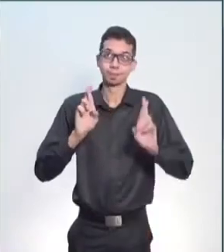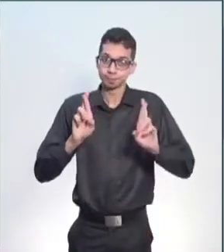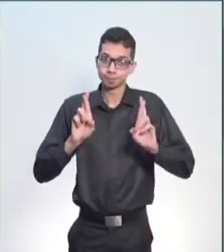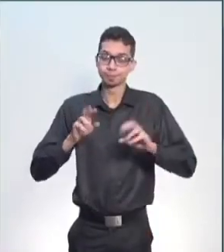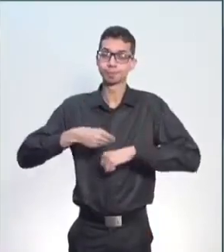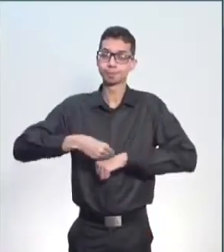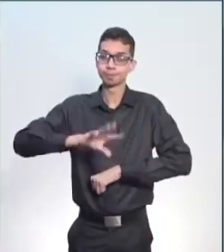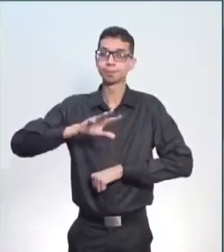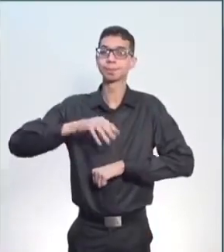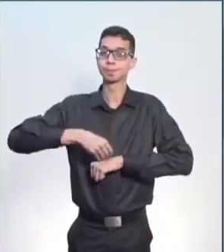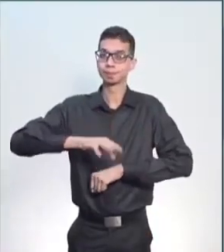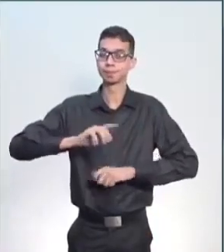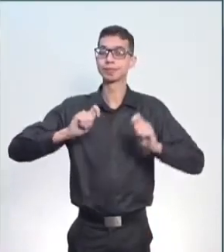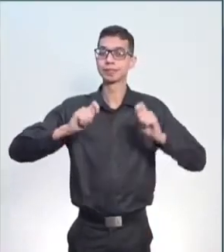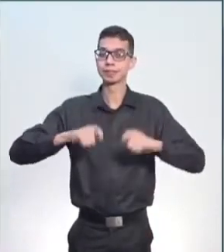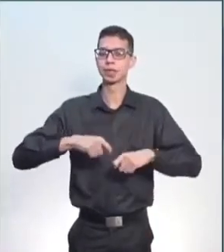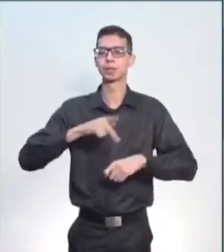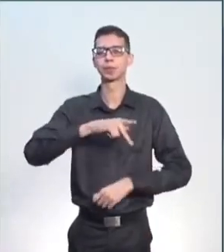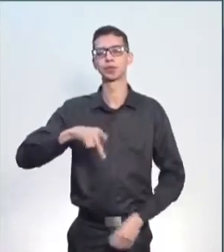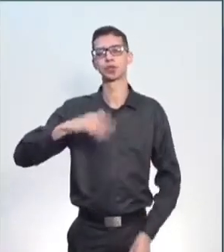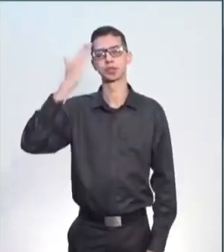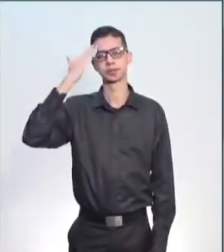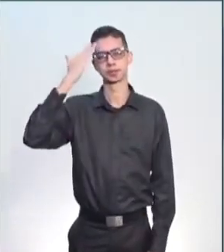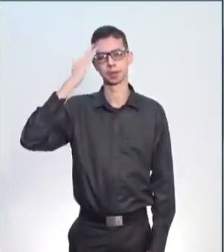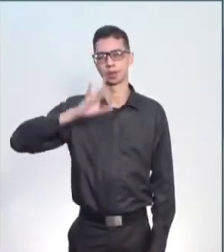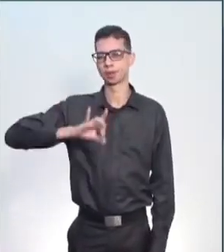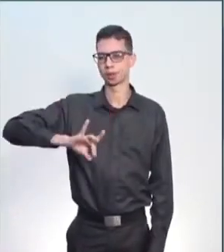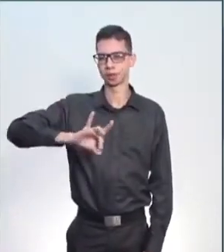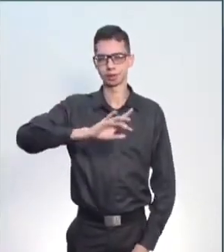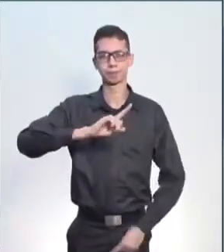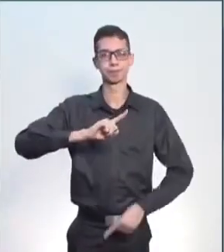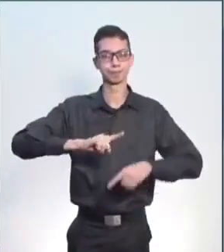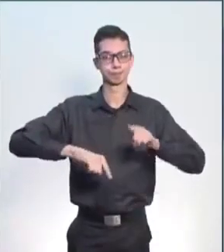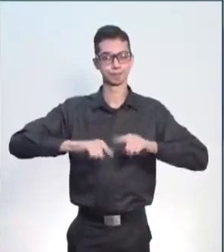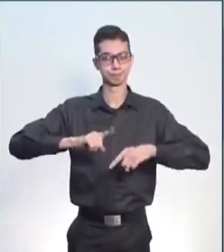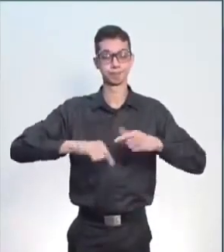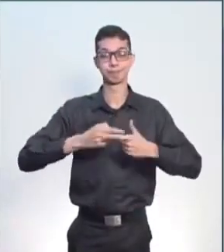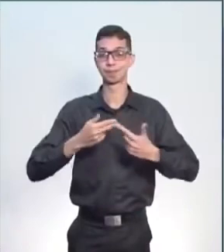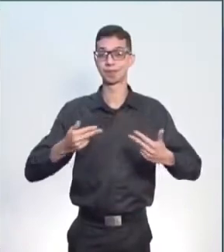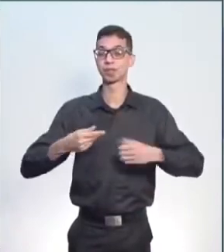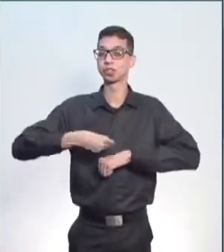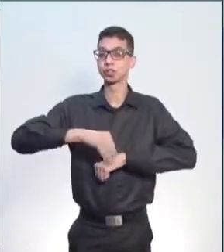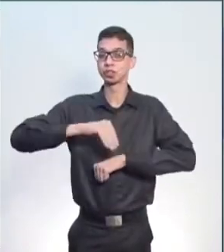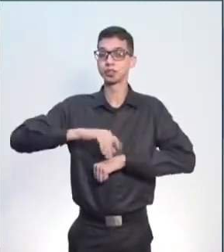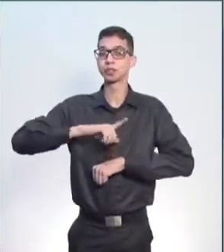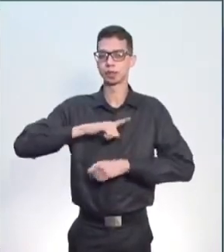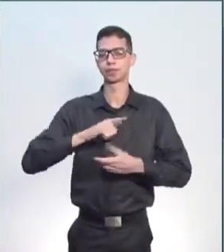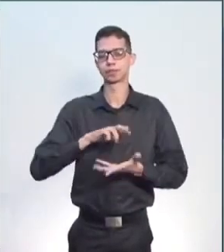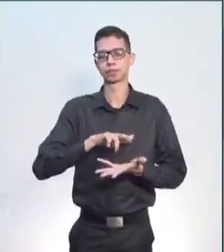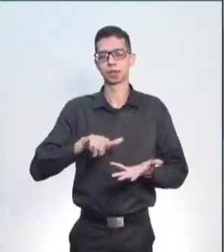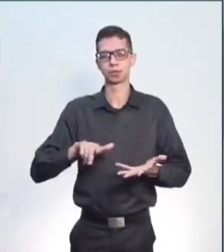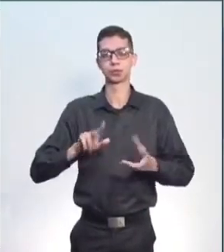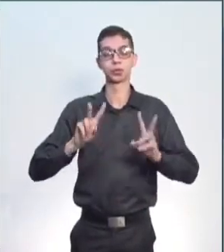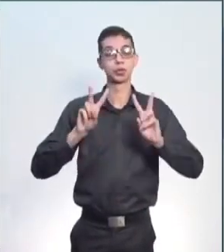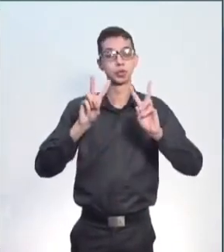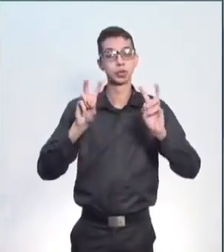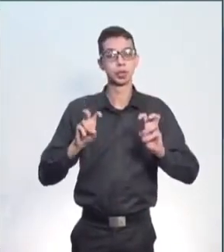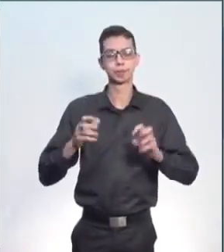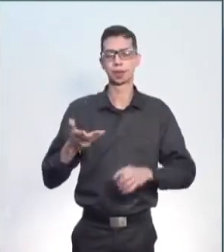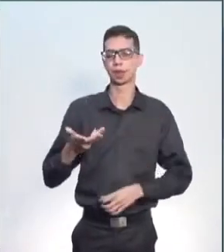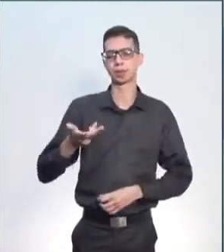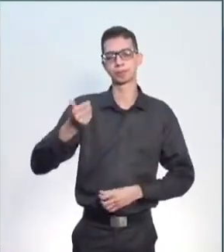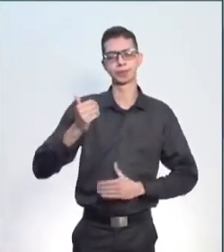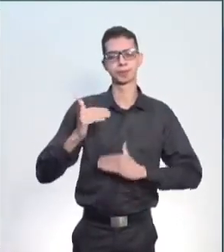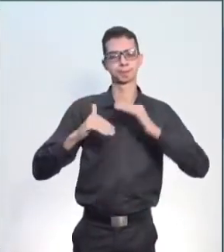que os professores e os materiais, eles trazem outras orientações para o desenvolvimento dessa habilidade.